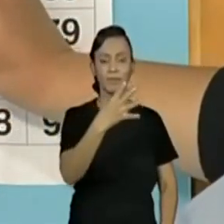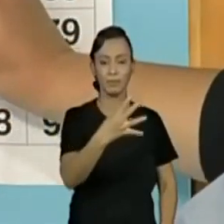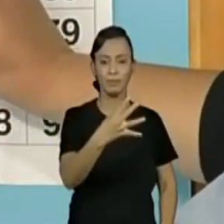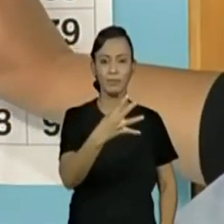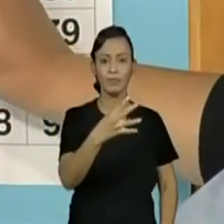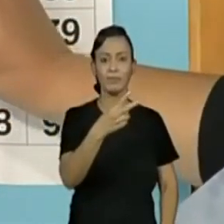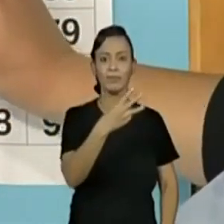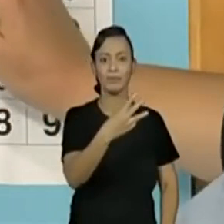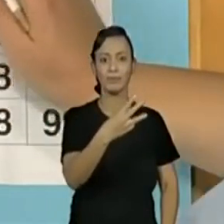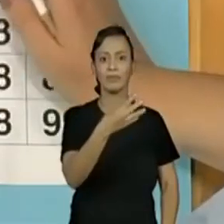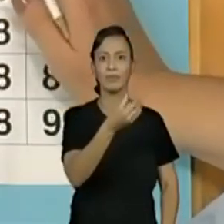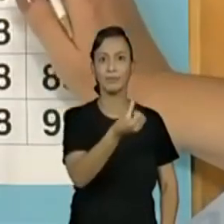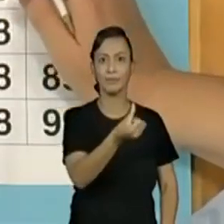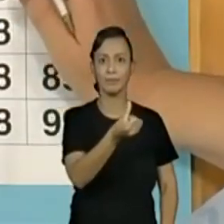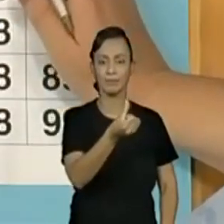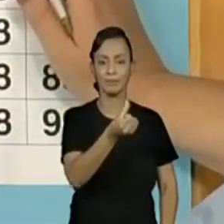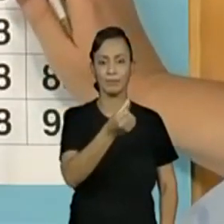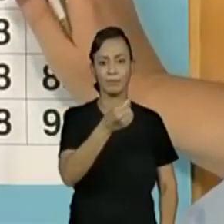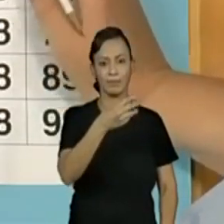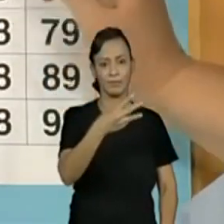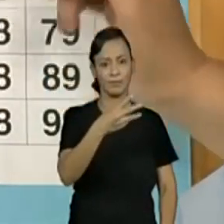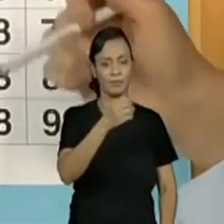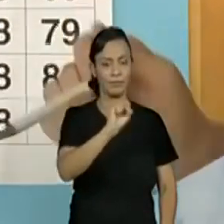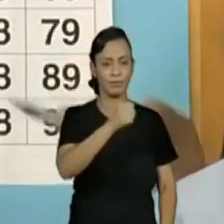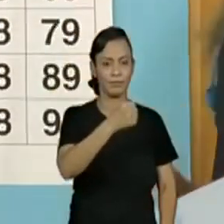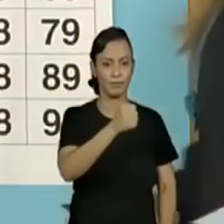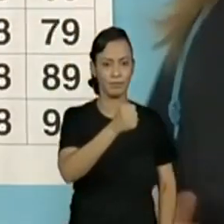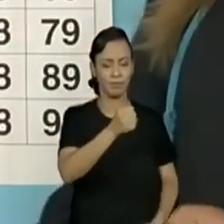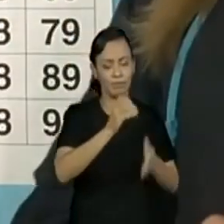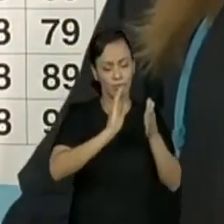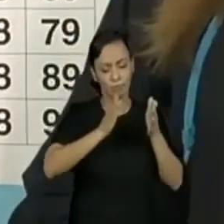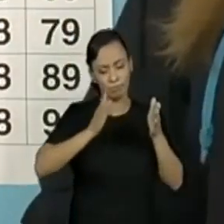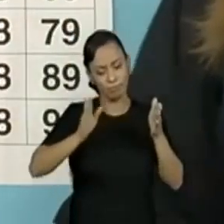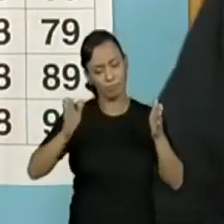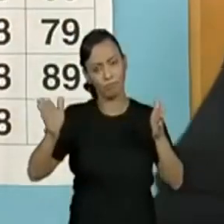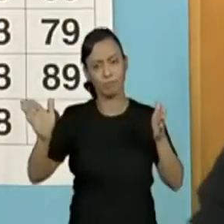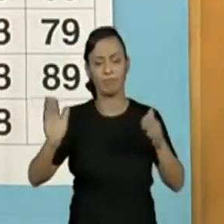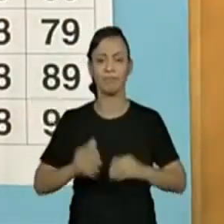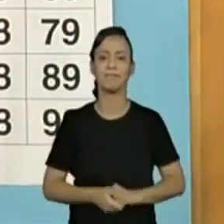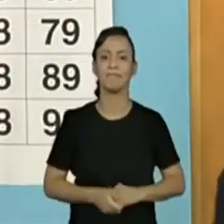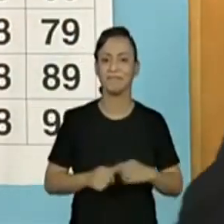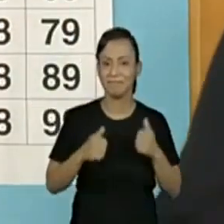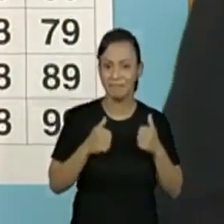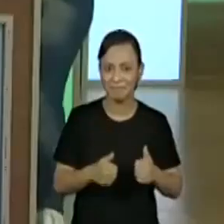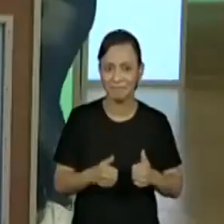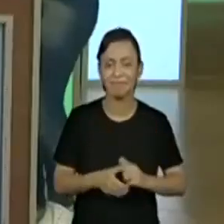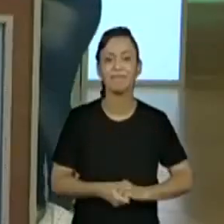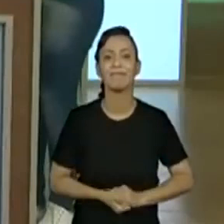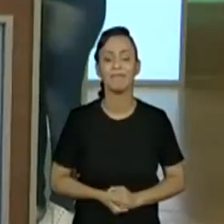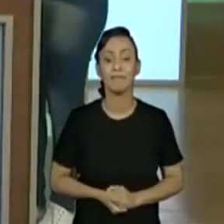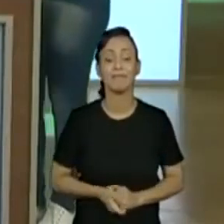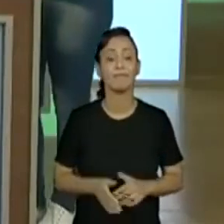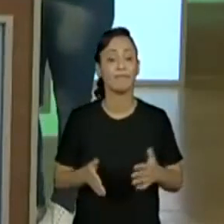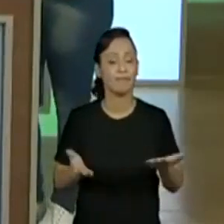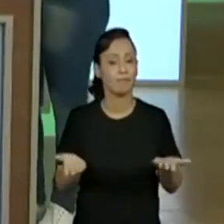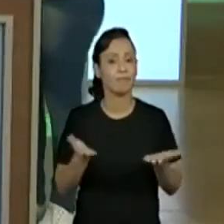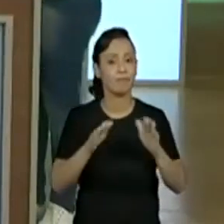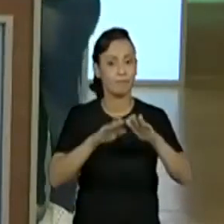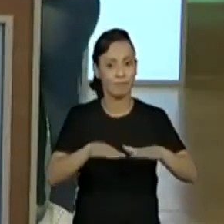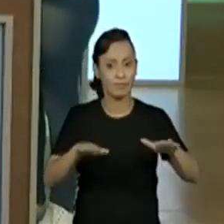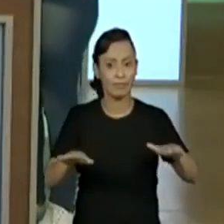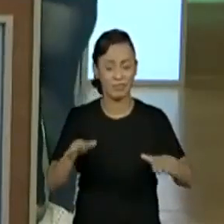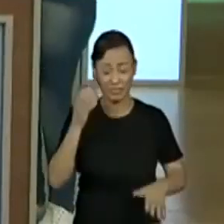iríamos para o 36, 38 e assim por diante, ok? Os alunos que acharem ainda